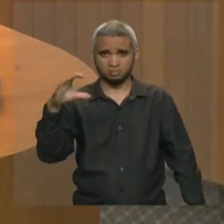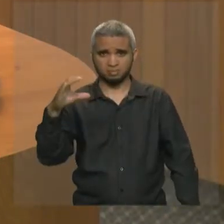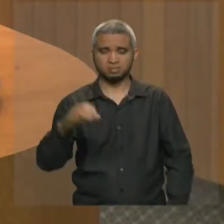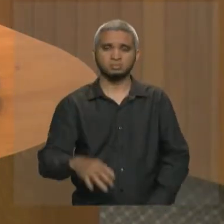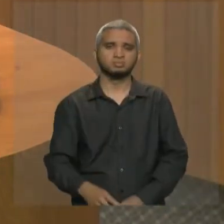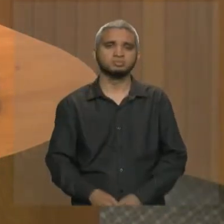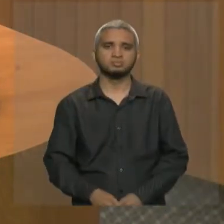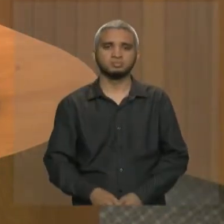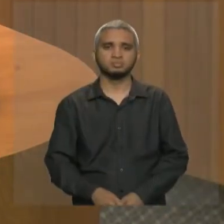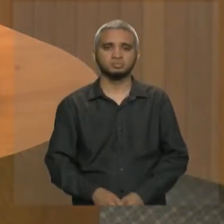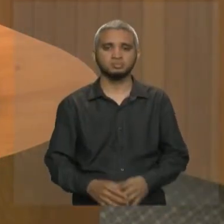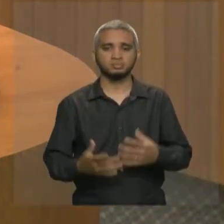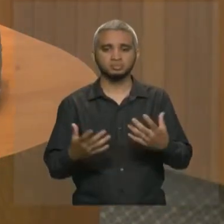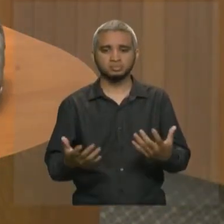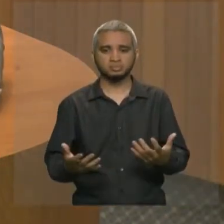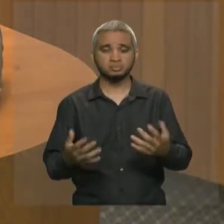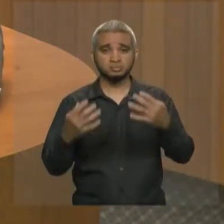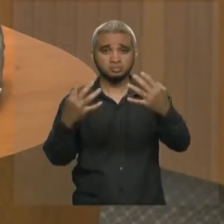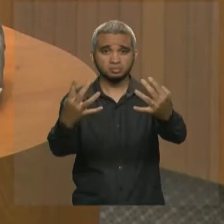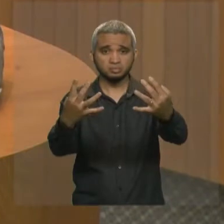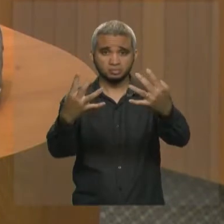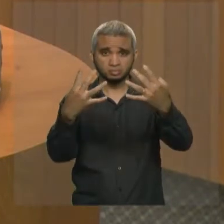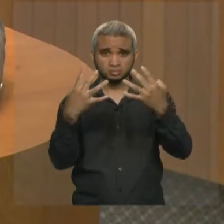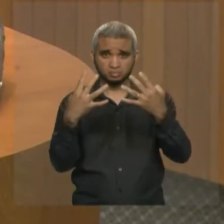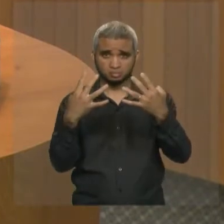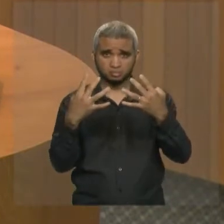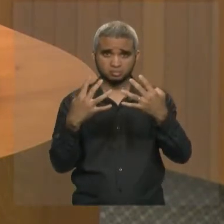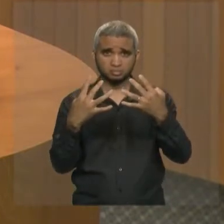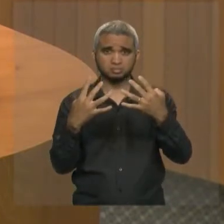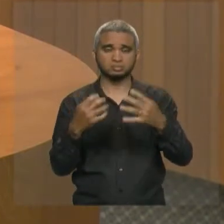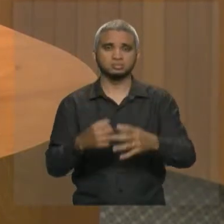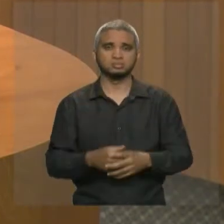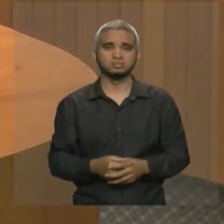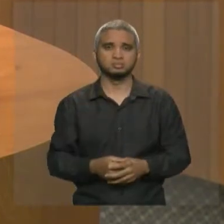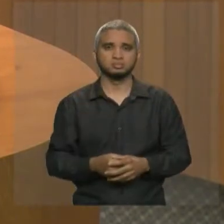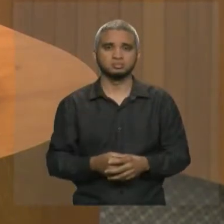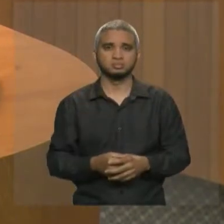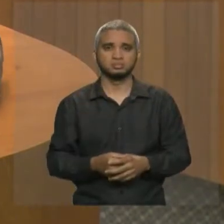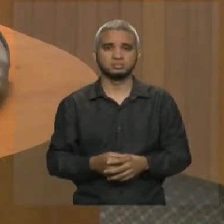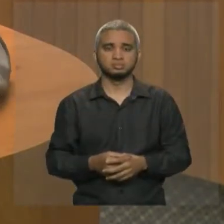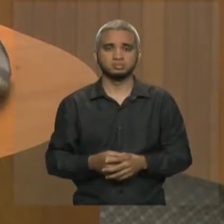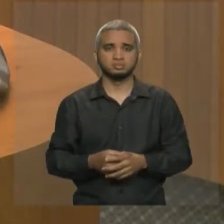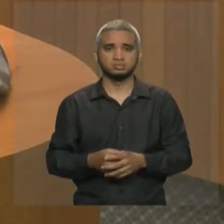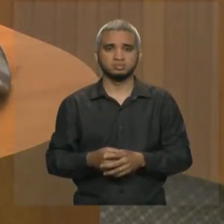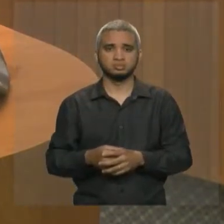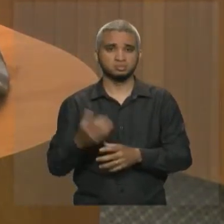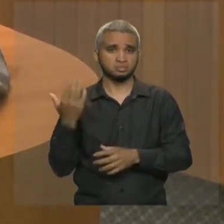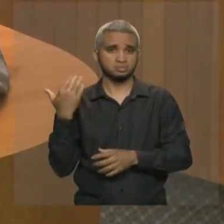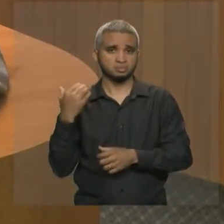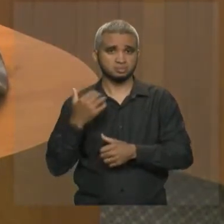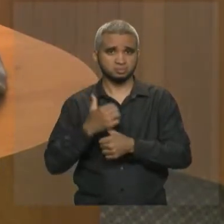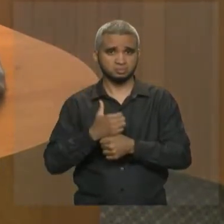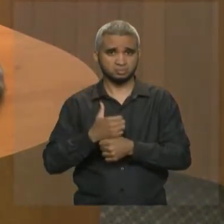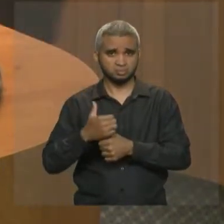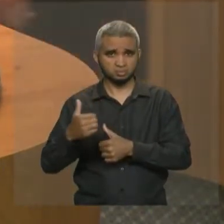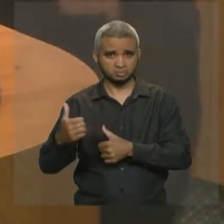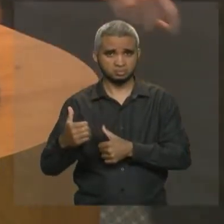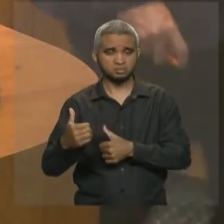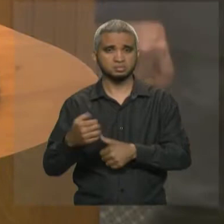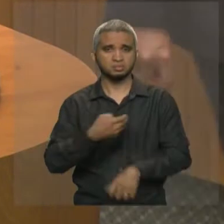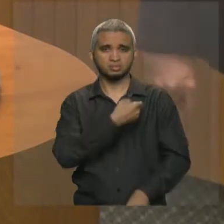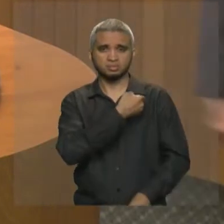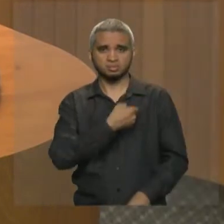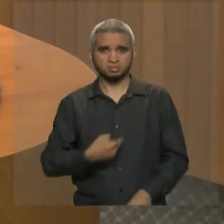Chamo a atenção, senhor presidente, que foi feito um acordo na legislatura passada do governador e